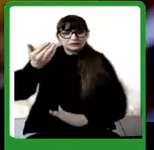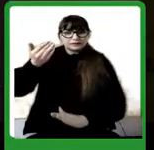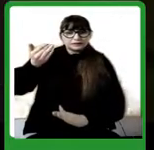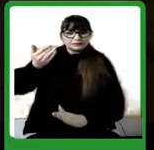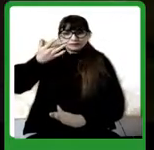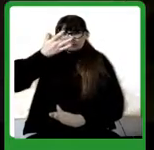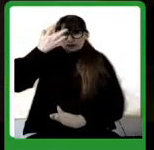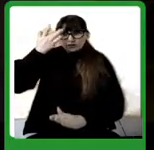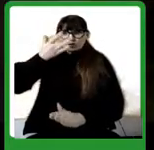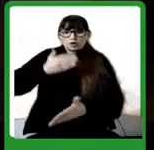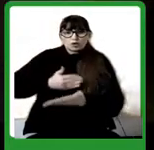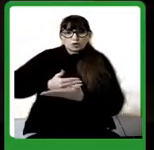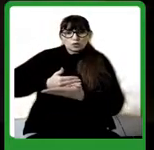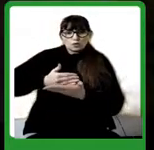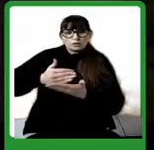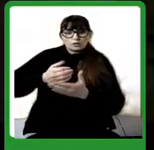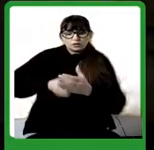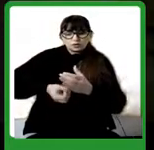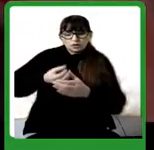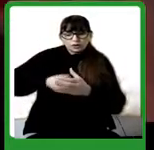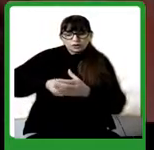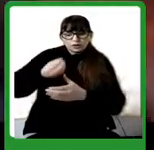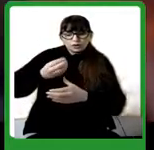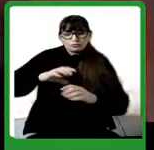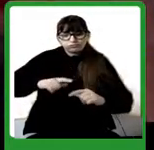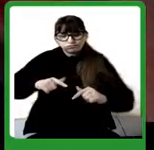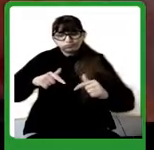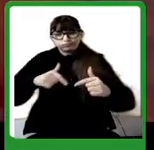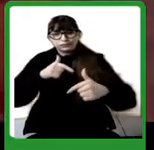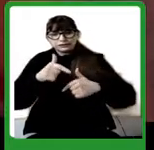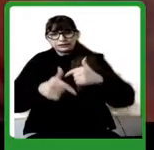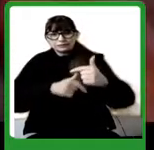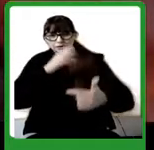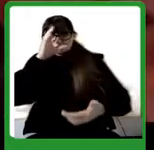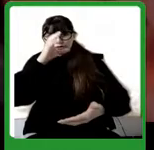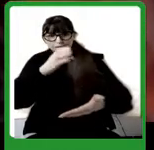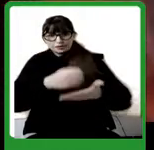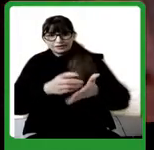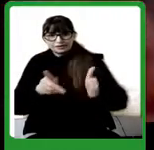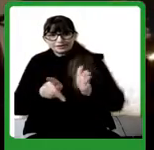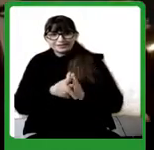semeou, com garra, coragem, trabalho, aquele fruto